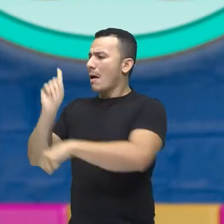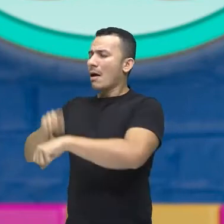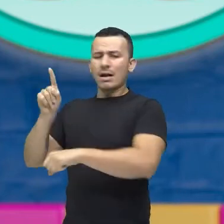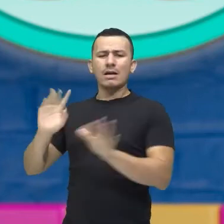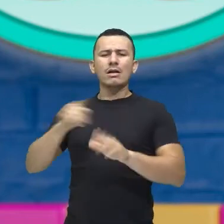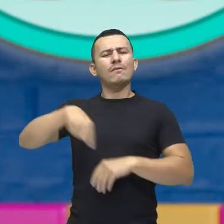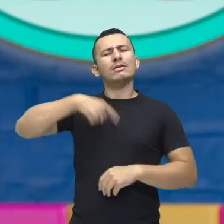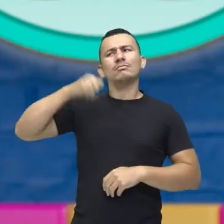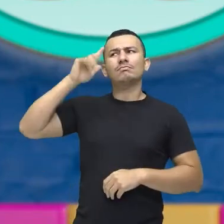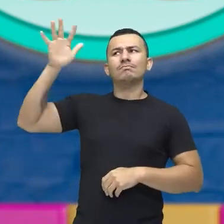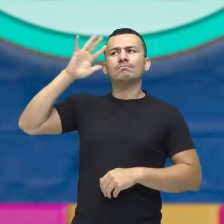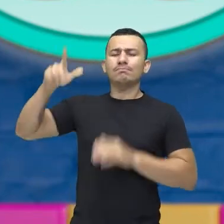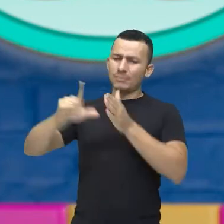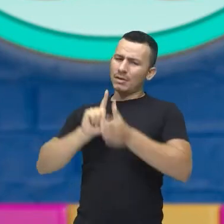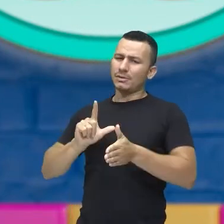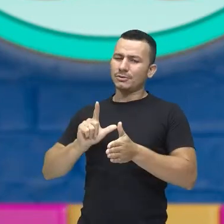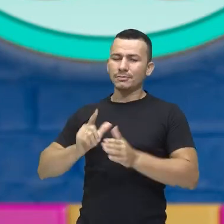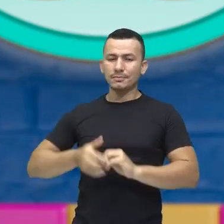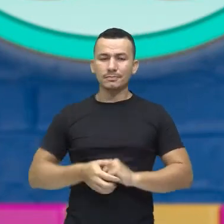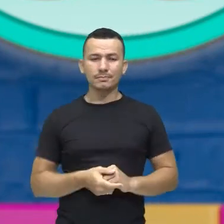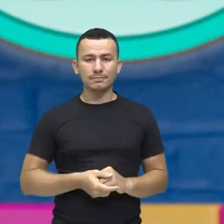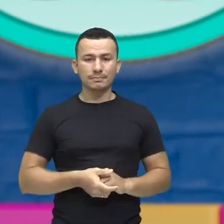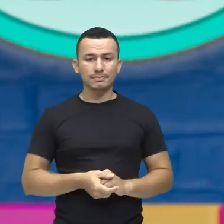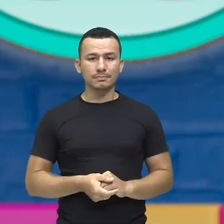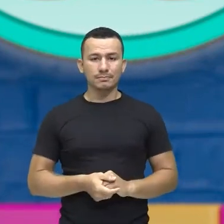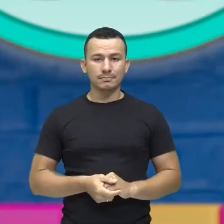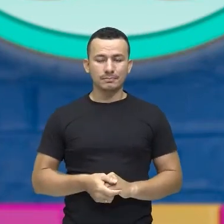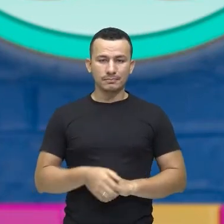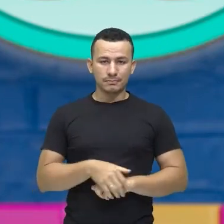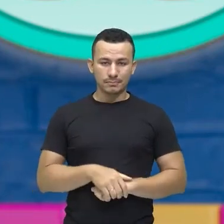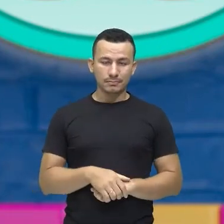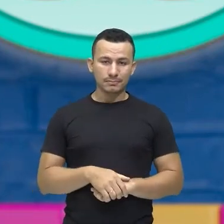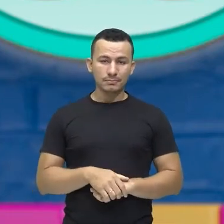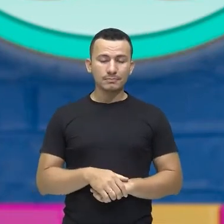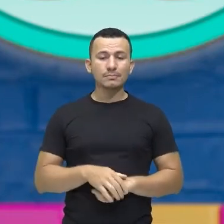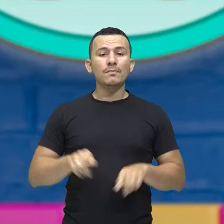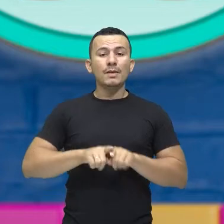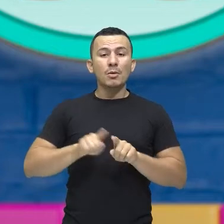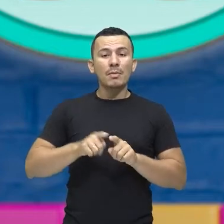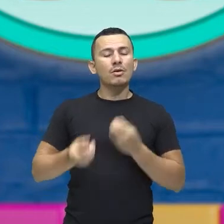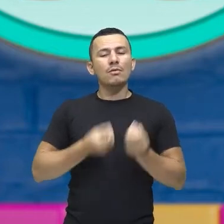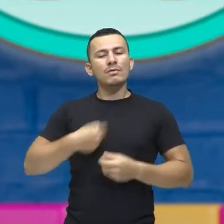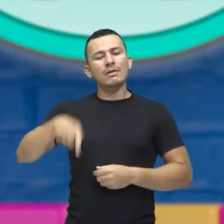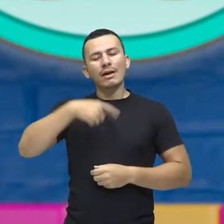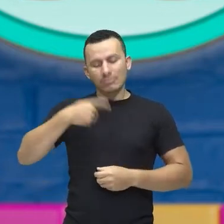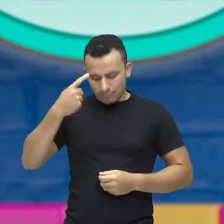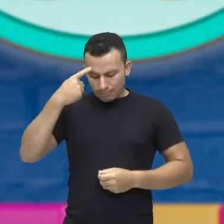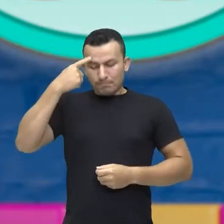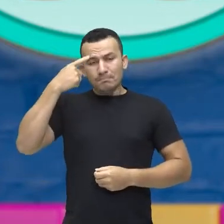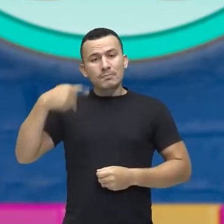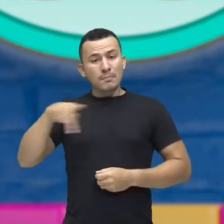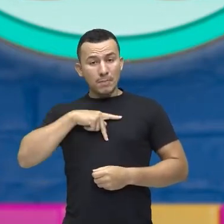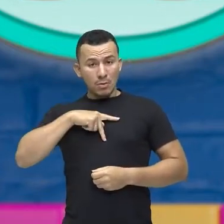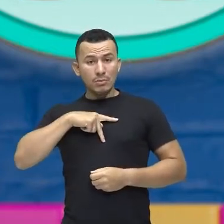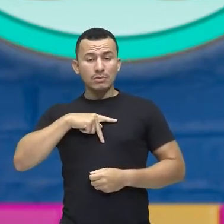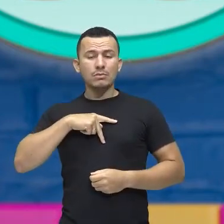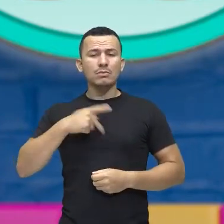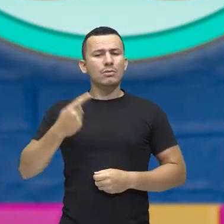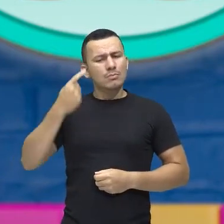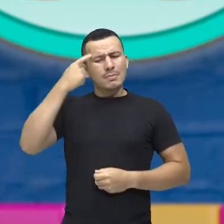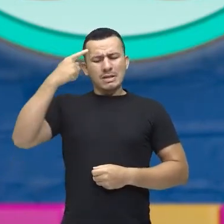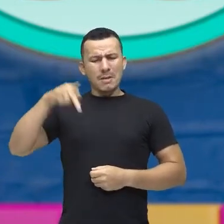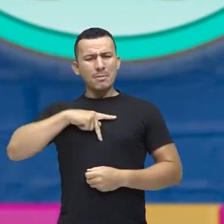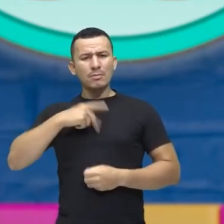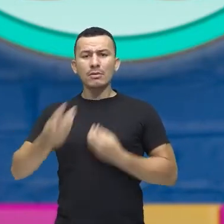mas reflete sobre isso. Ok. E aí, pensar em si é muito importante. Às vezes esse pensar em